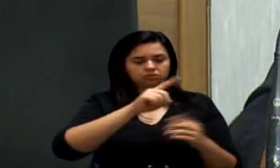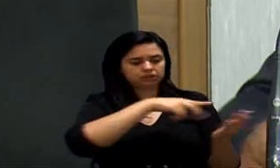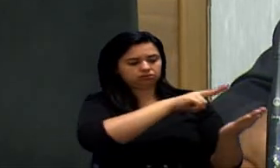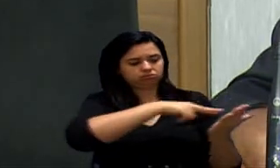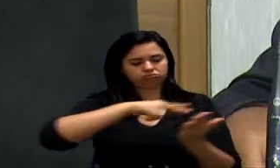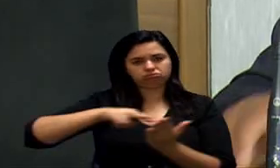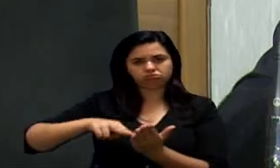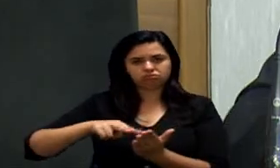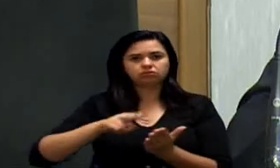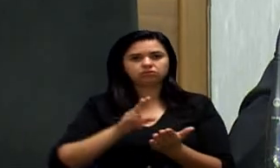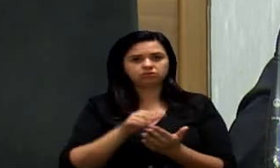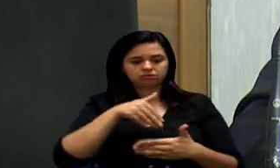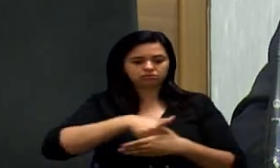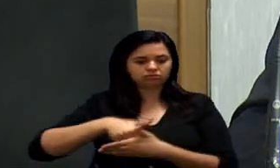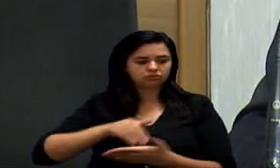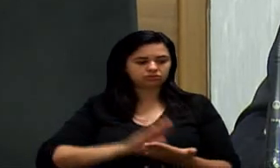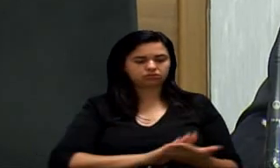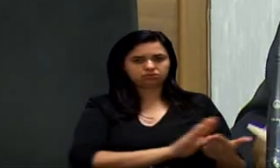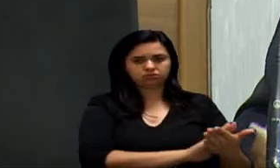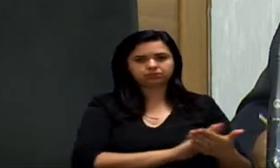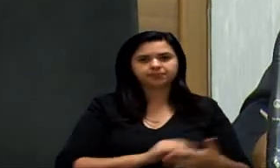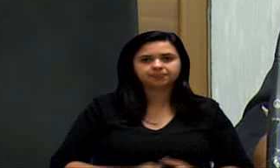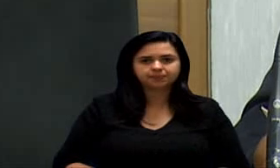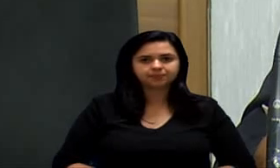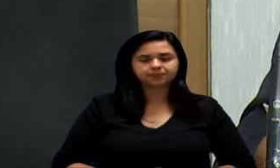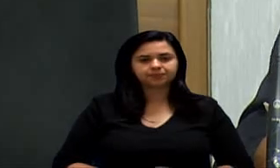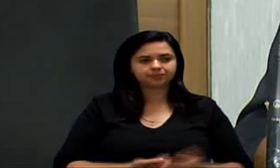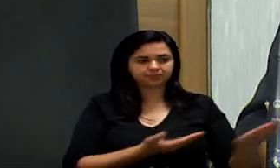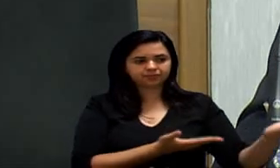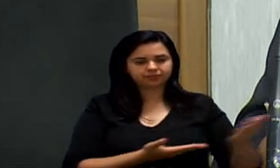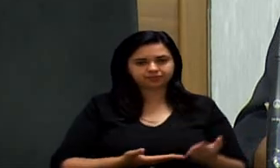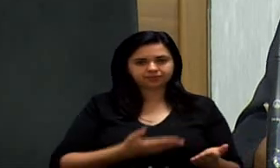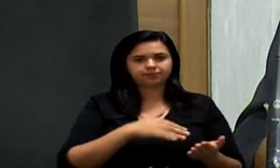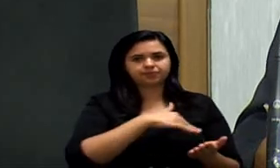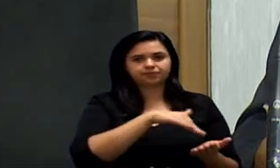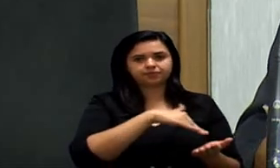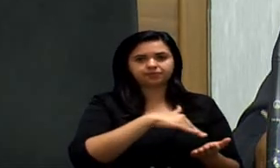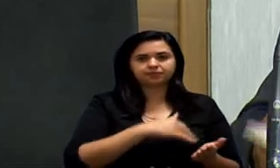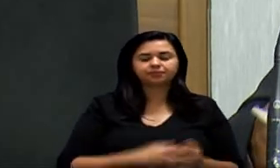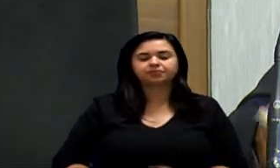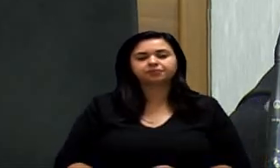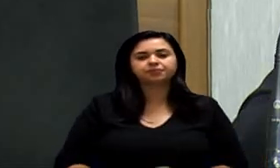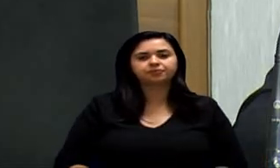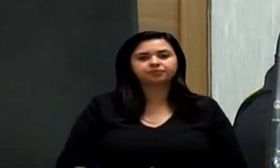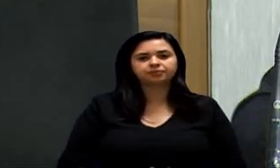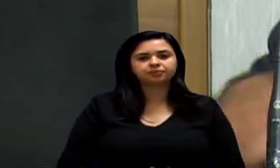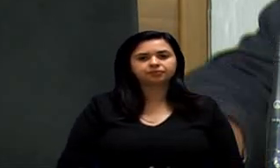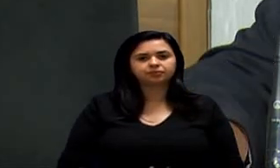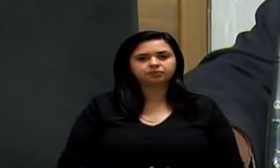de congratulações. Com a palavra, nosso secretário.